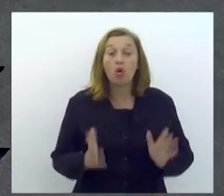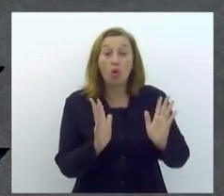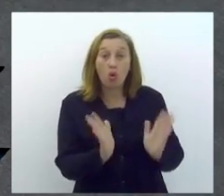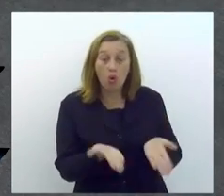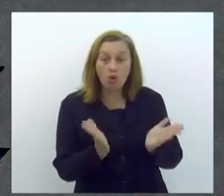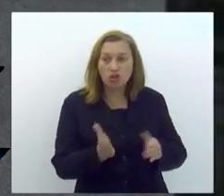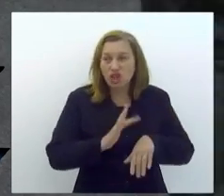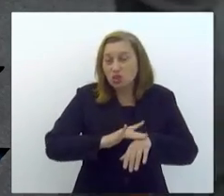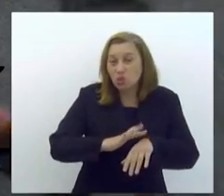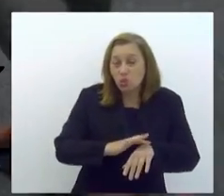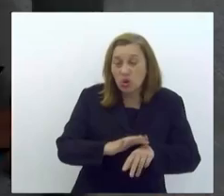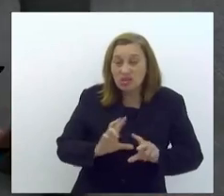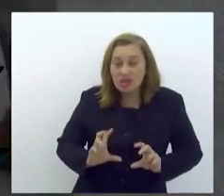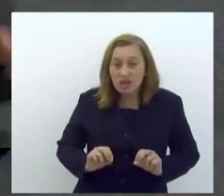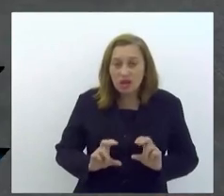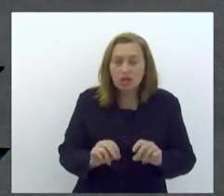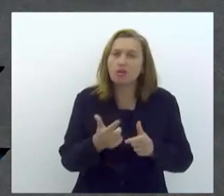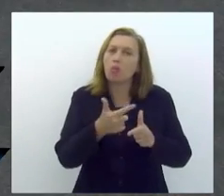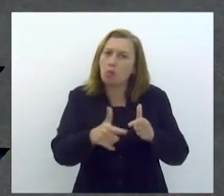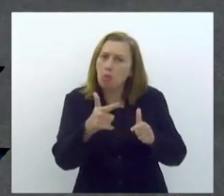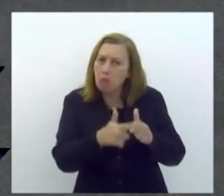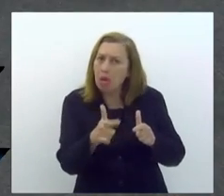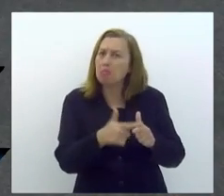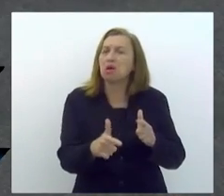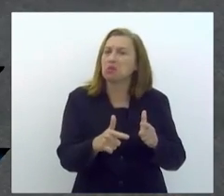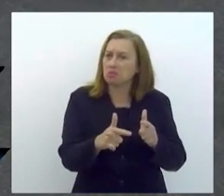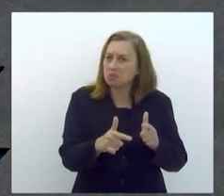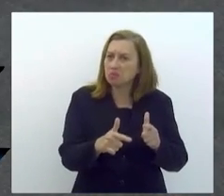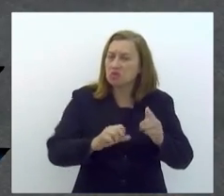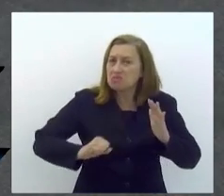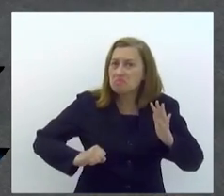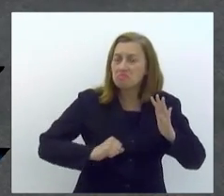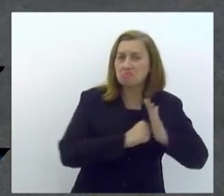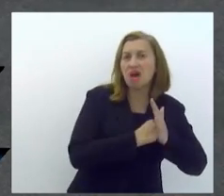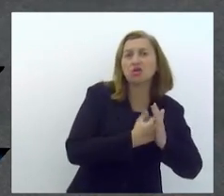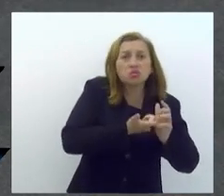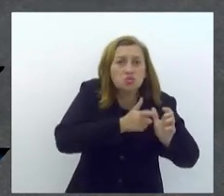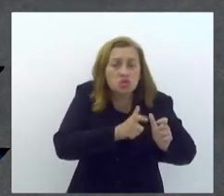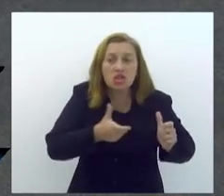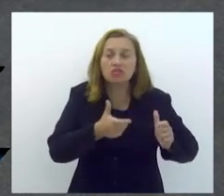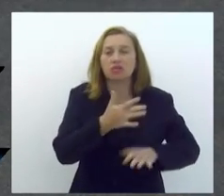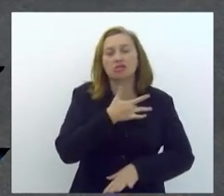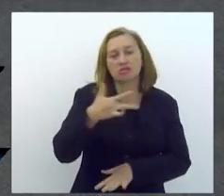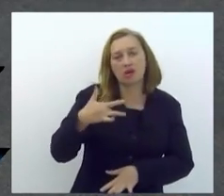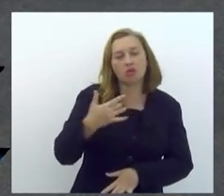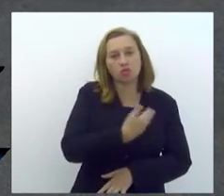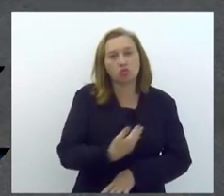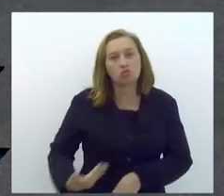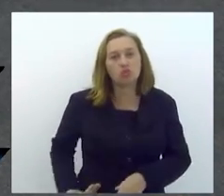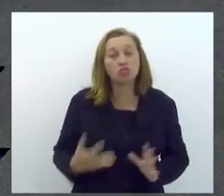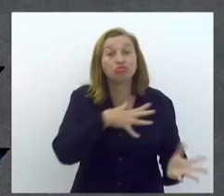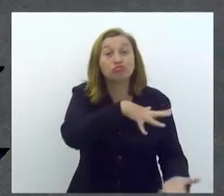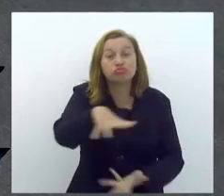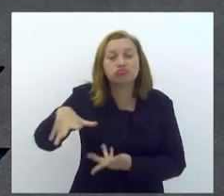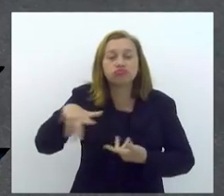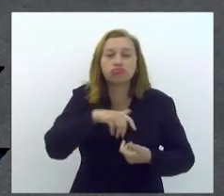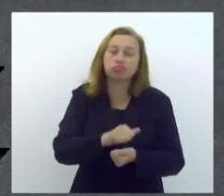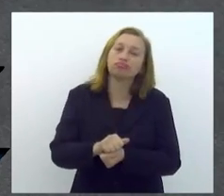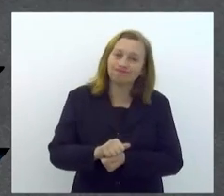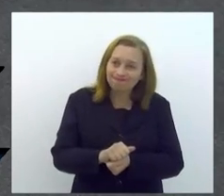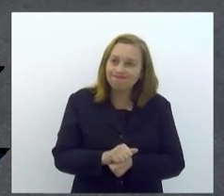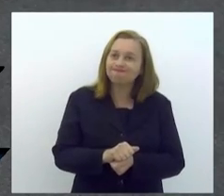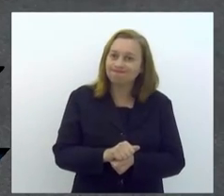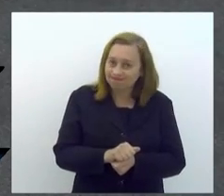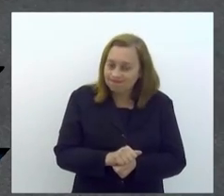definitivamente o problema de maior impacto na saúde pública no mundo sendo inclusive